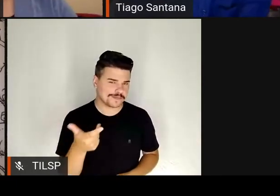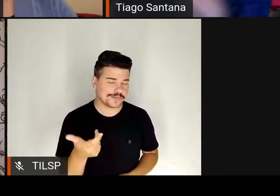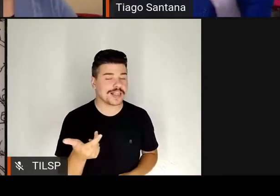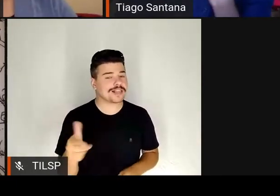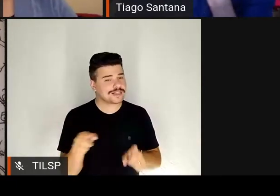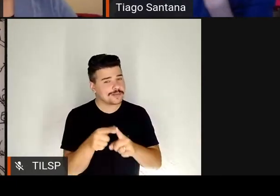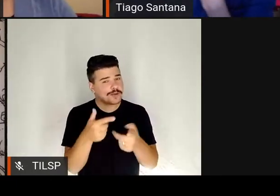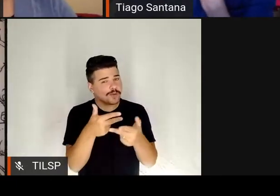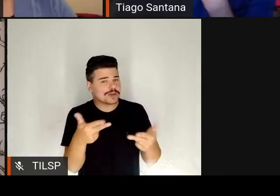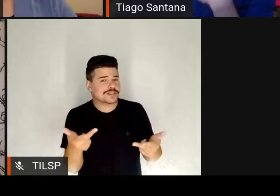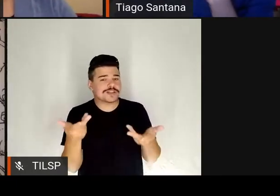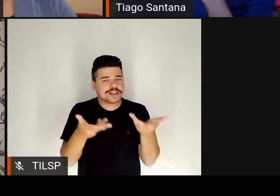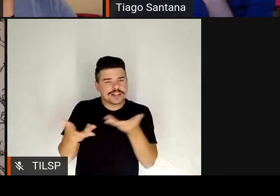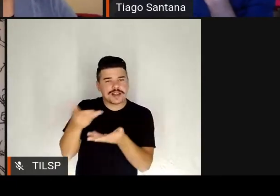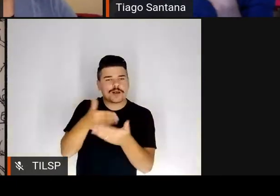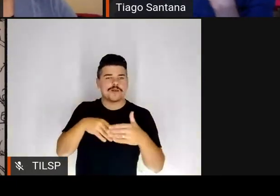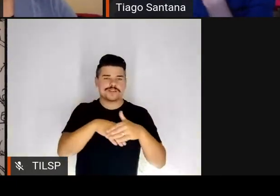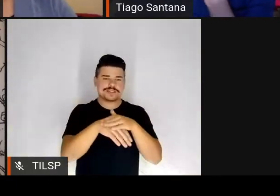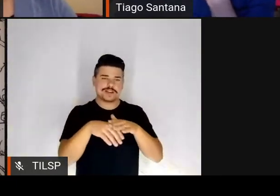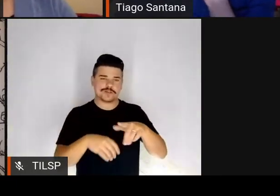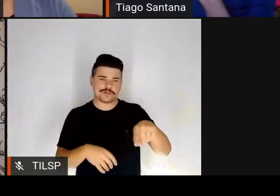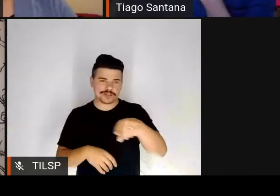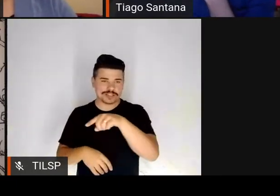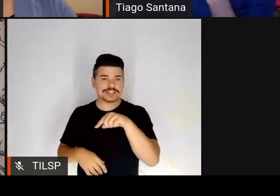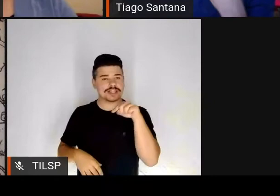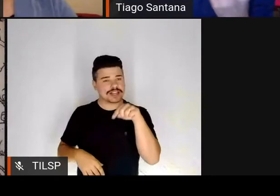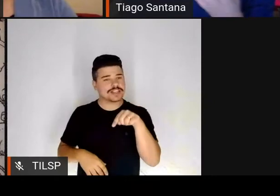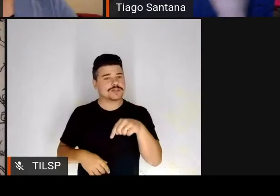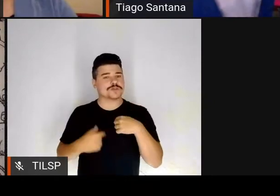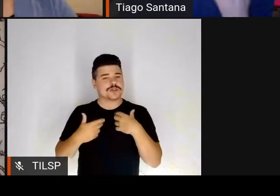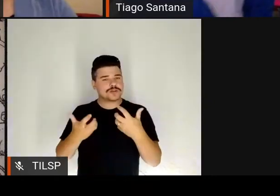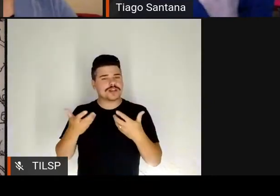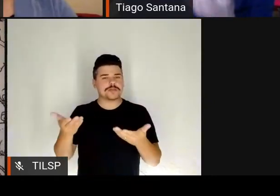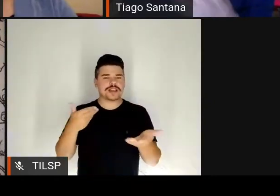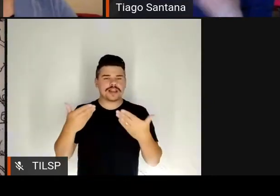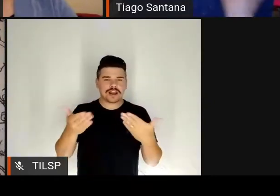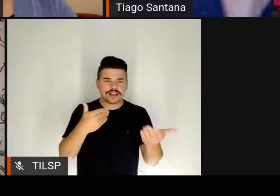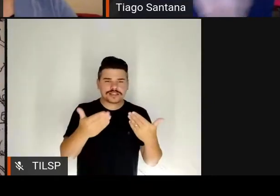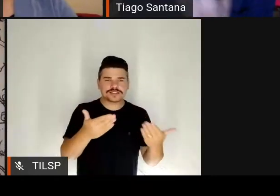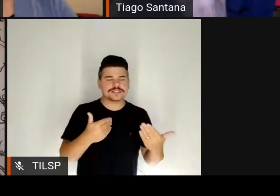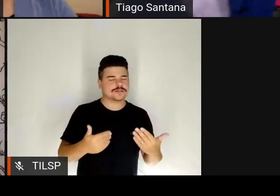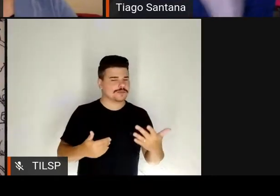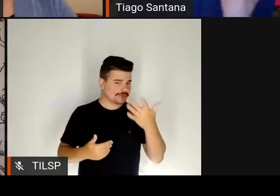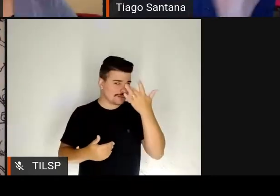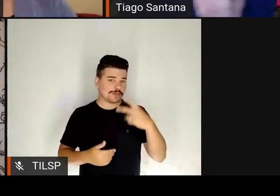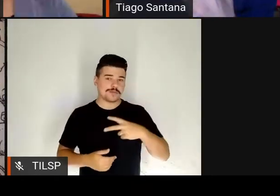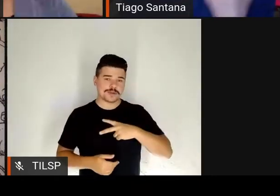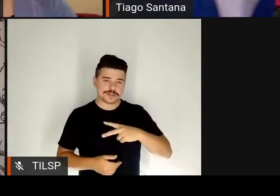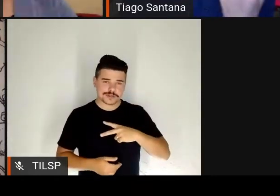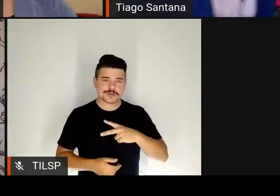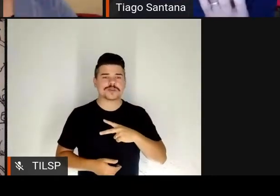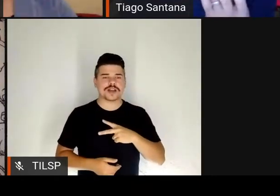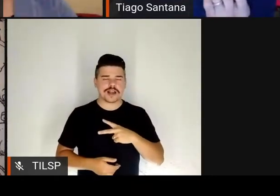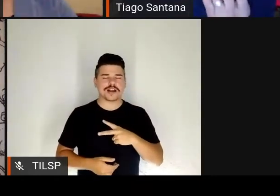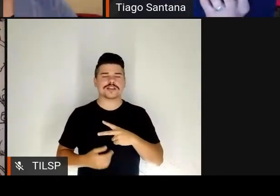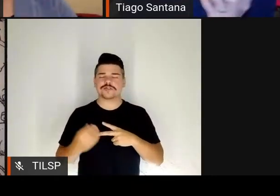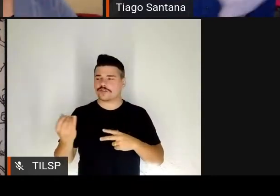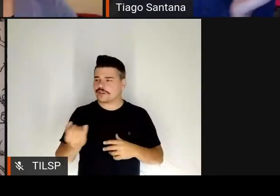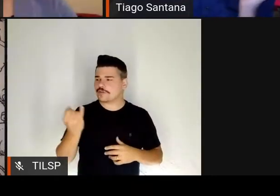isso que eu queria trazer, na verdade era mais uma relação minha e aí muito pessoal de como ele foi